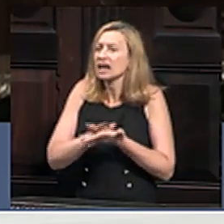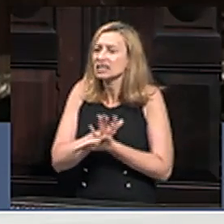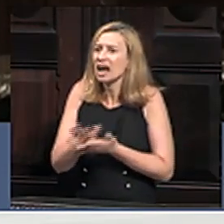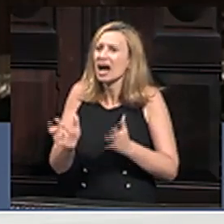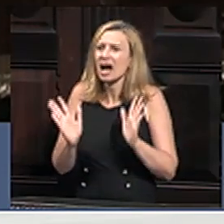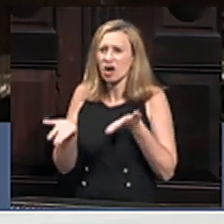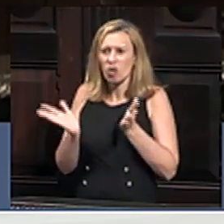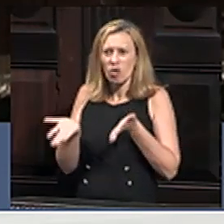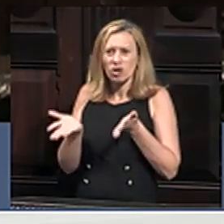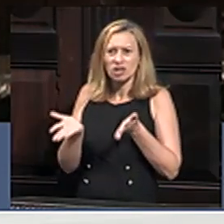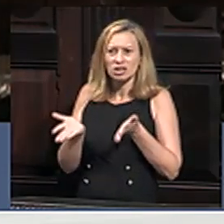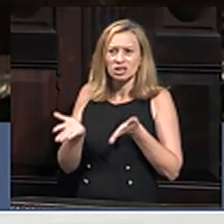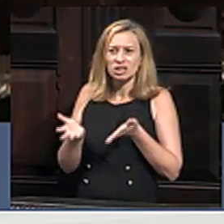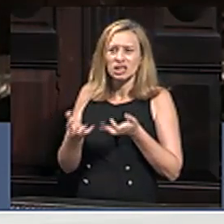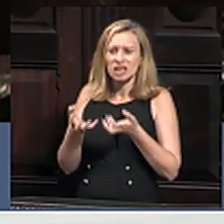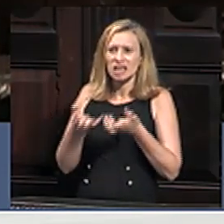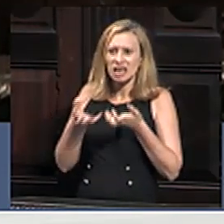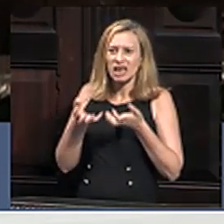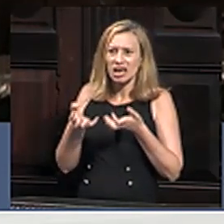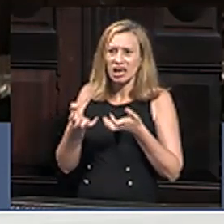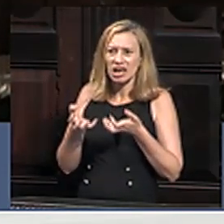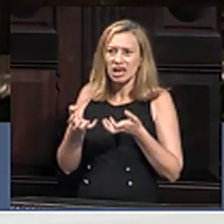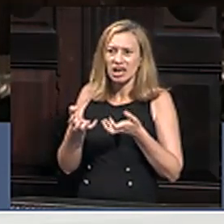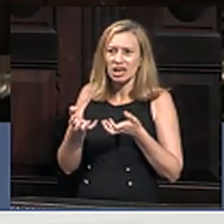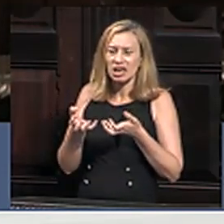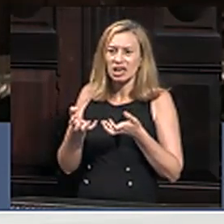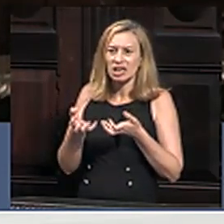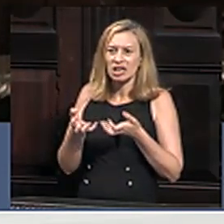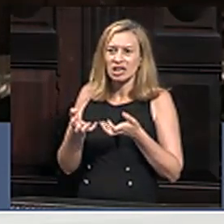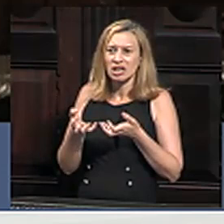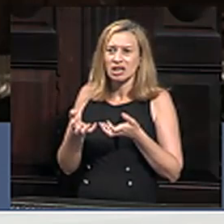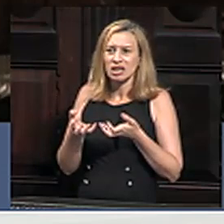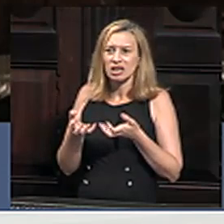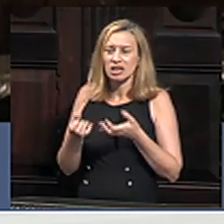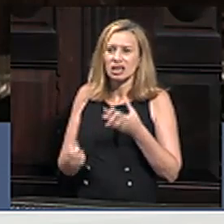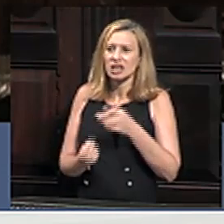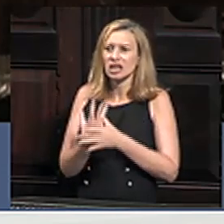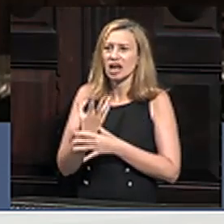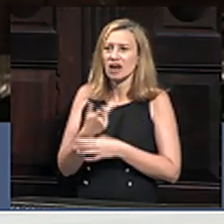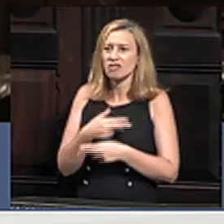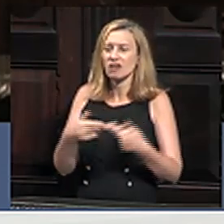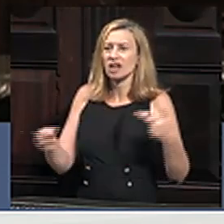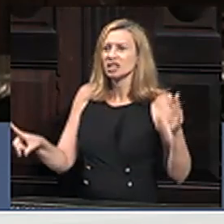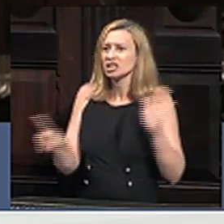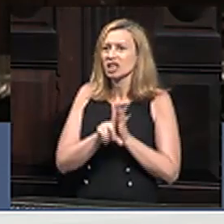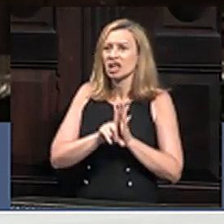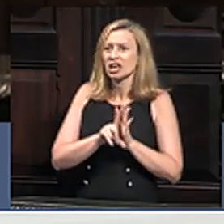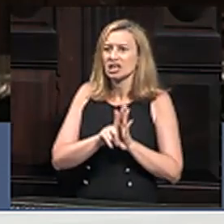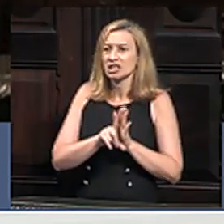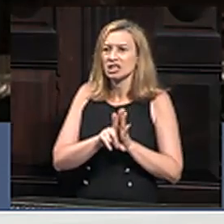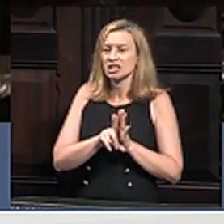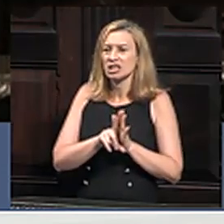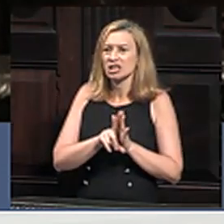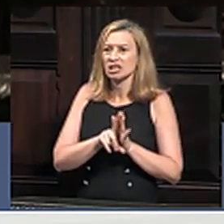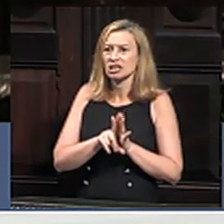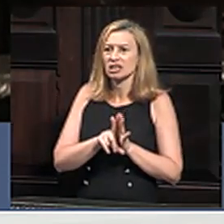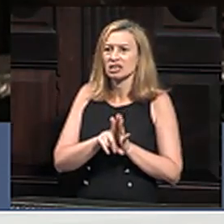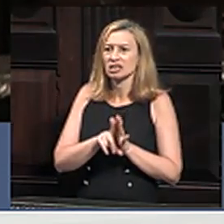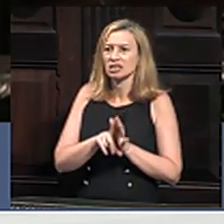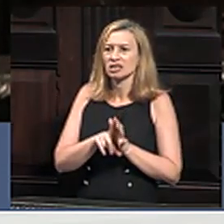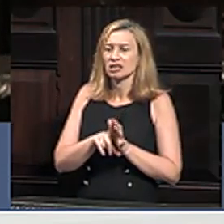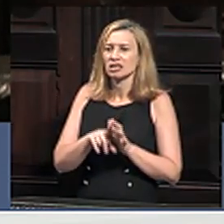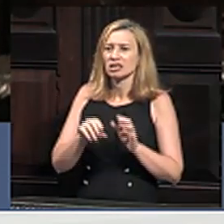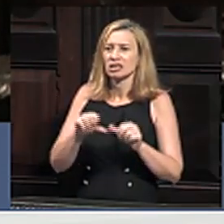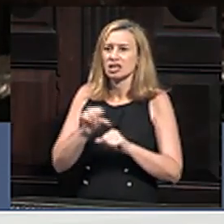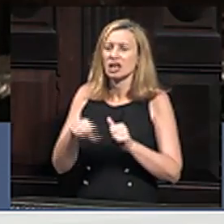agora querem enfiar goela dentro da classe trabalhadora uma reforma previdenciária que